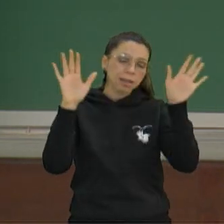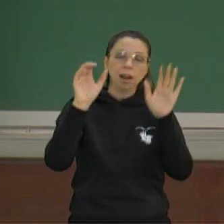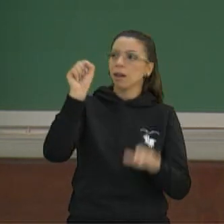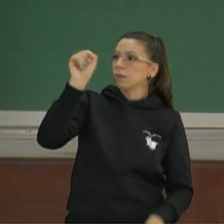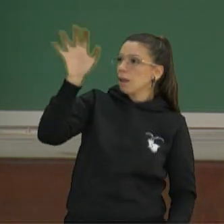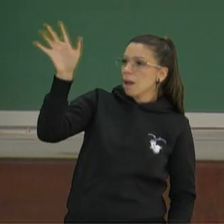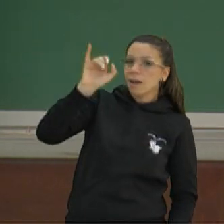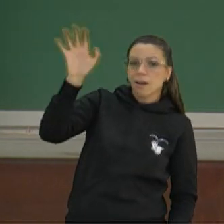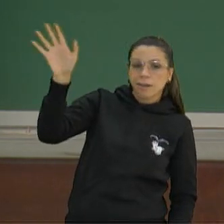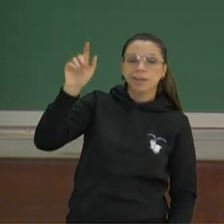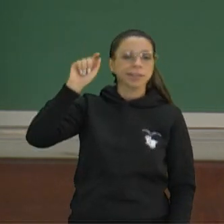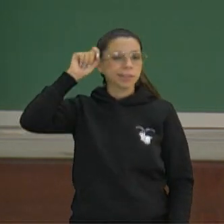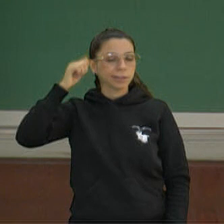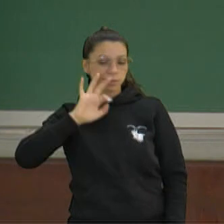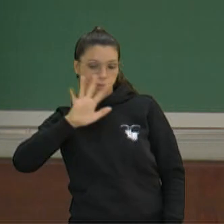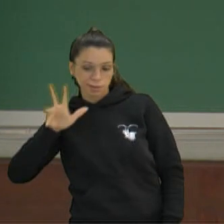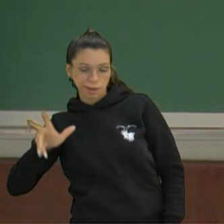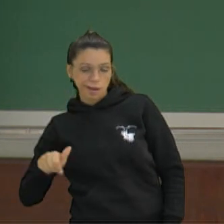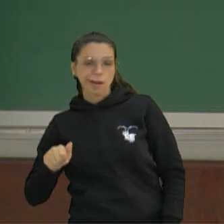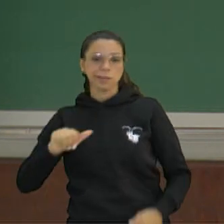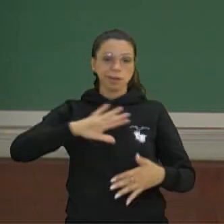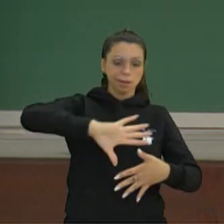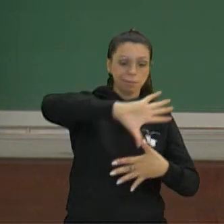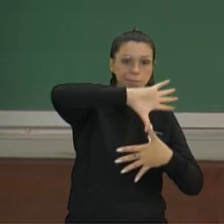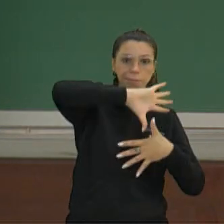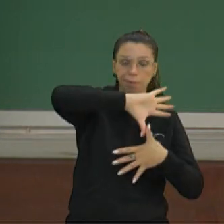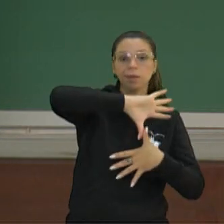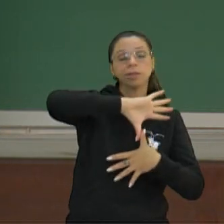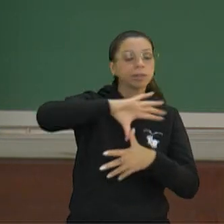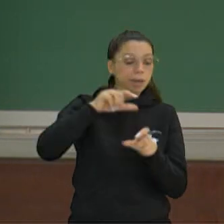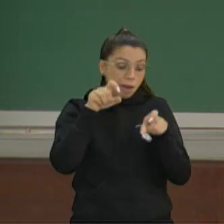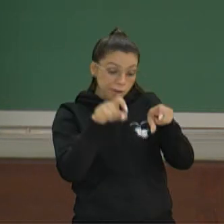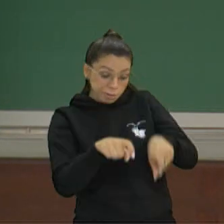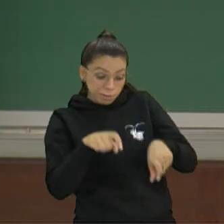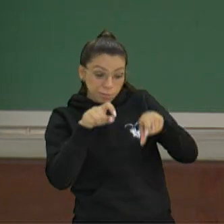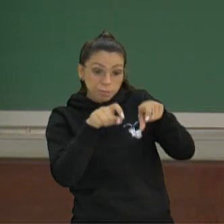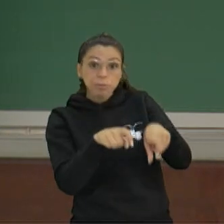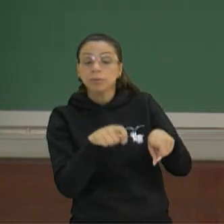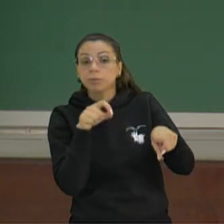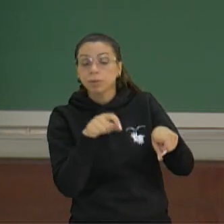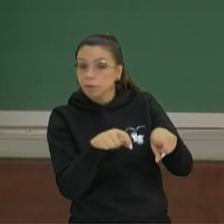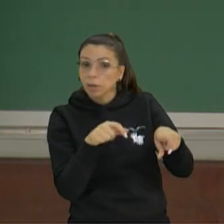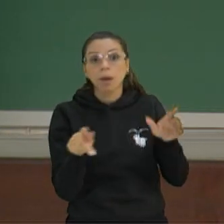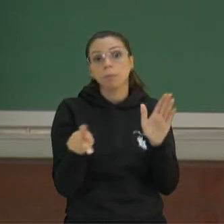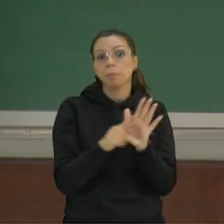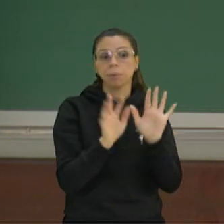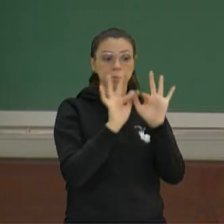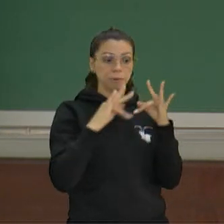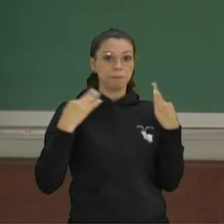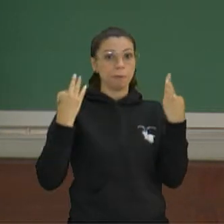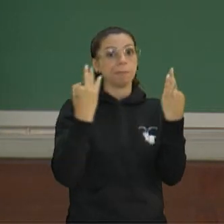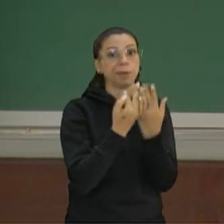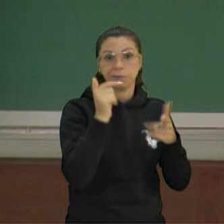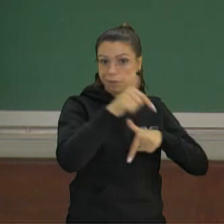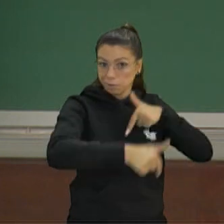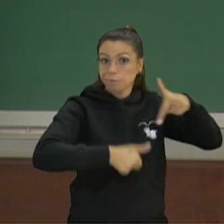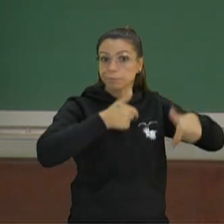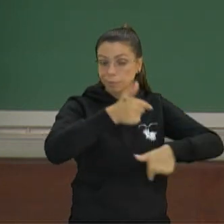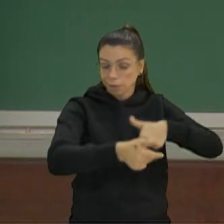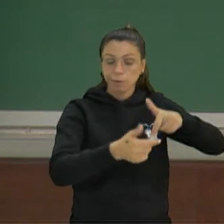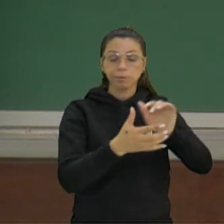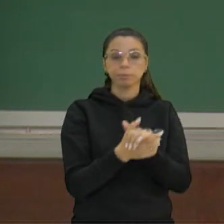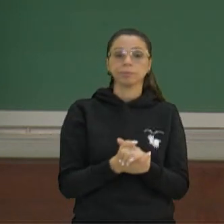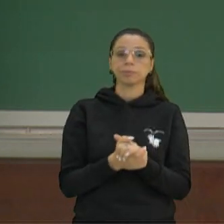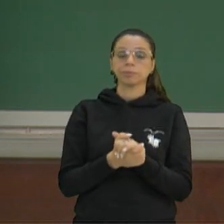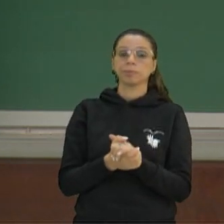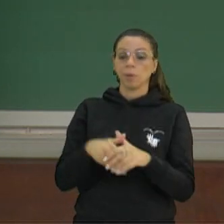Ásia, África, América, que é aquela agricultura onde a gente conta com a mão de obra da família.